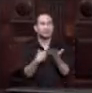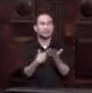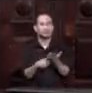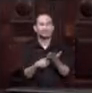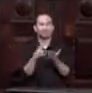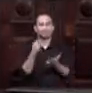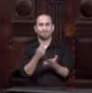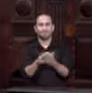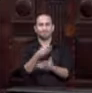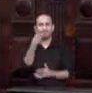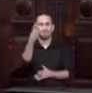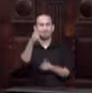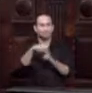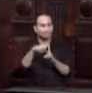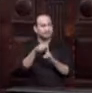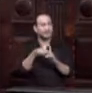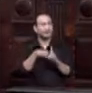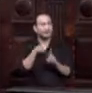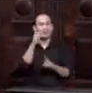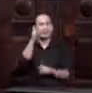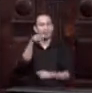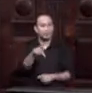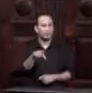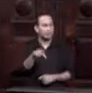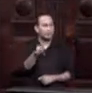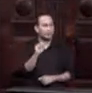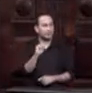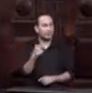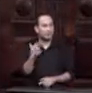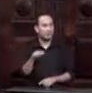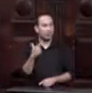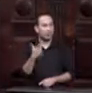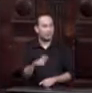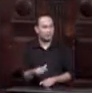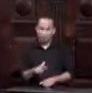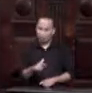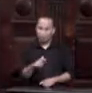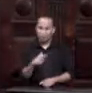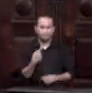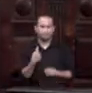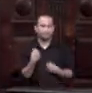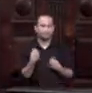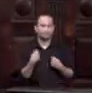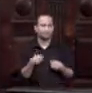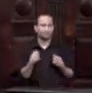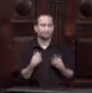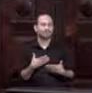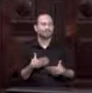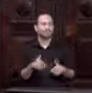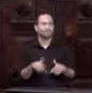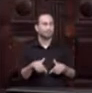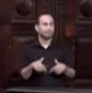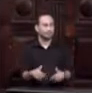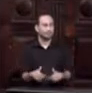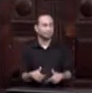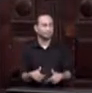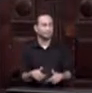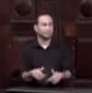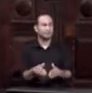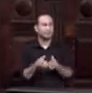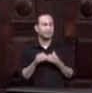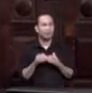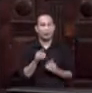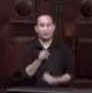meses. Isso aqui é a comprovação de que não há a menor necessidade de impedir que uma professora que